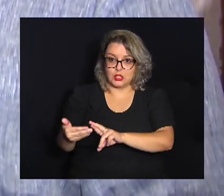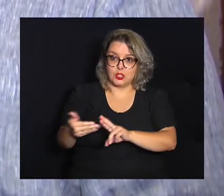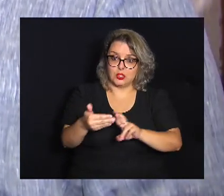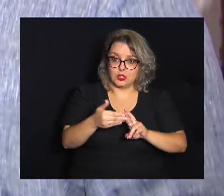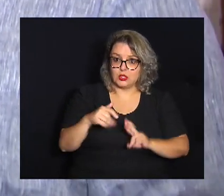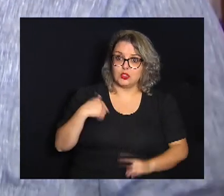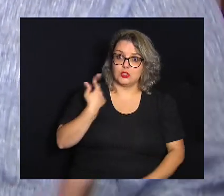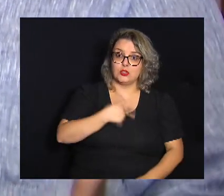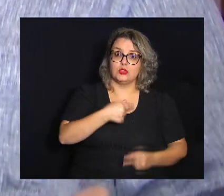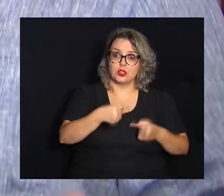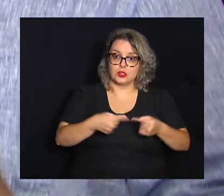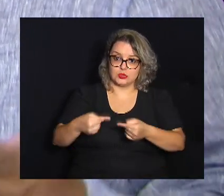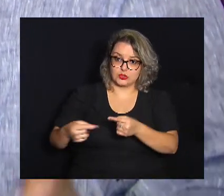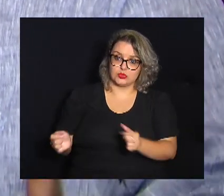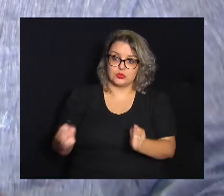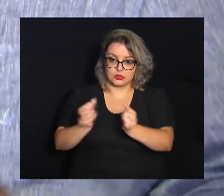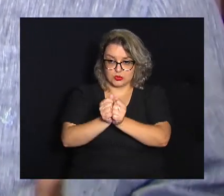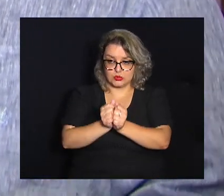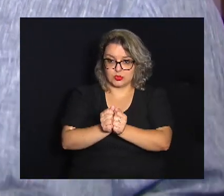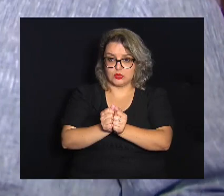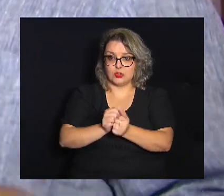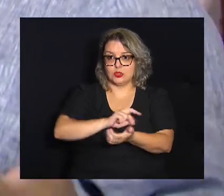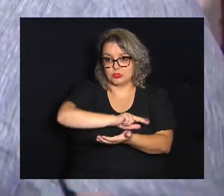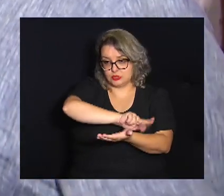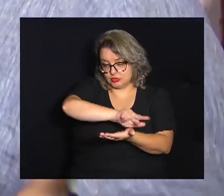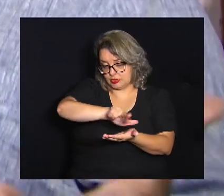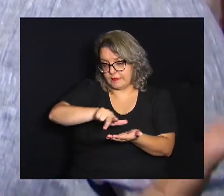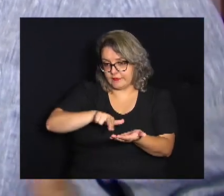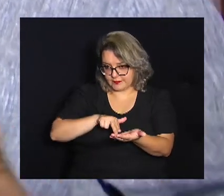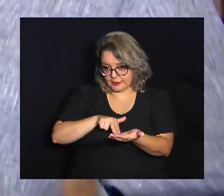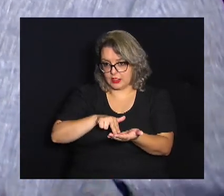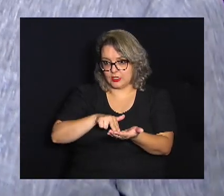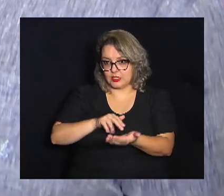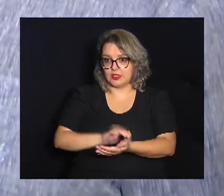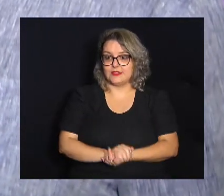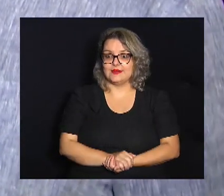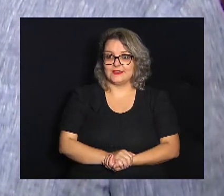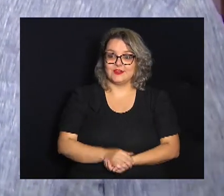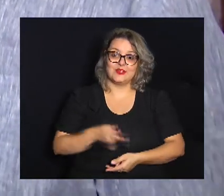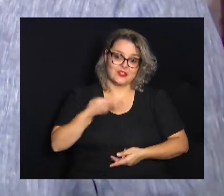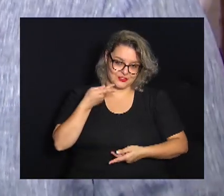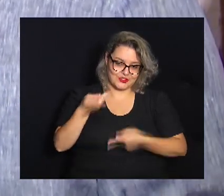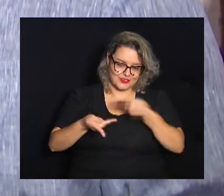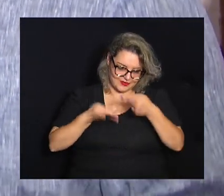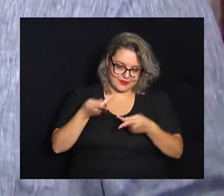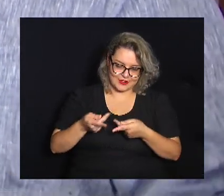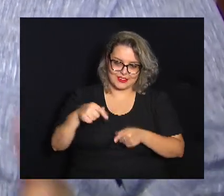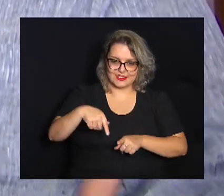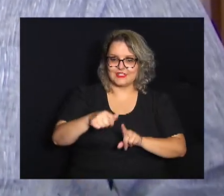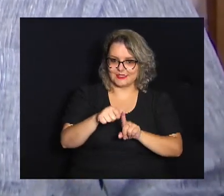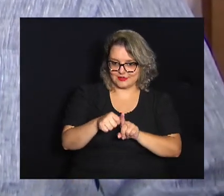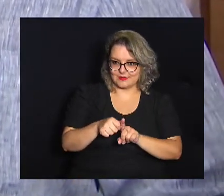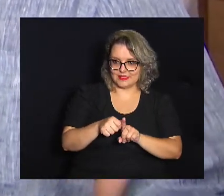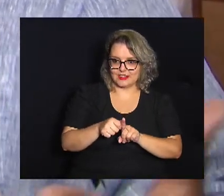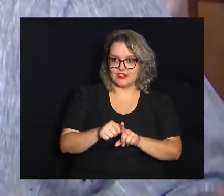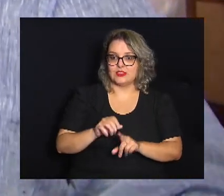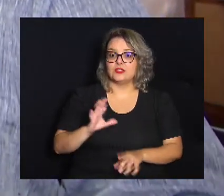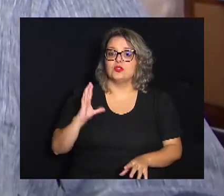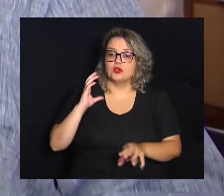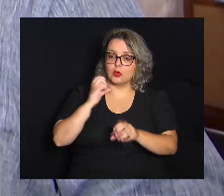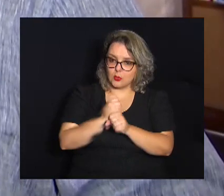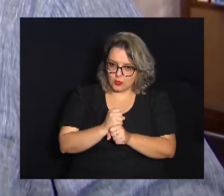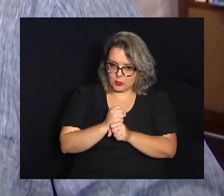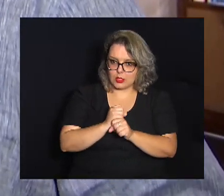estamos discutindo, né? E vou já aqui, como nós falamos, um spoiler, nesse mês, nós vamos fechar